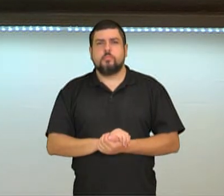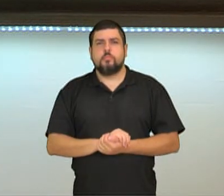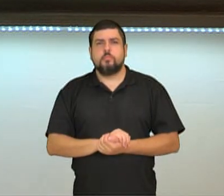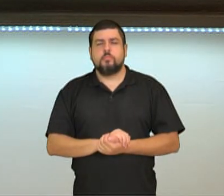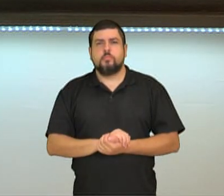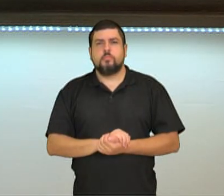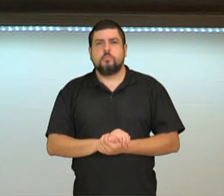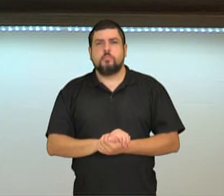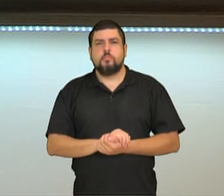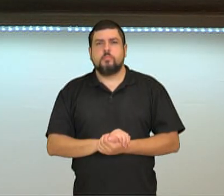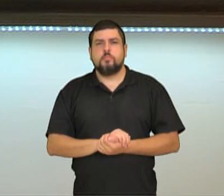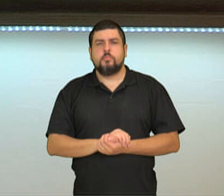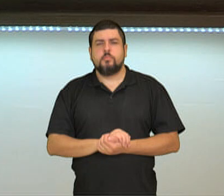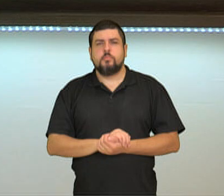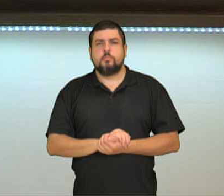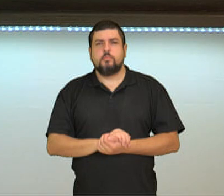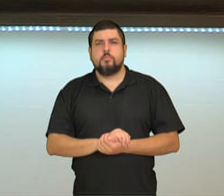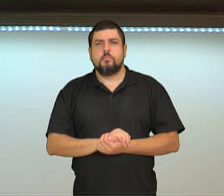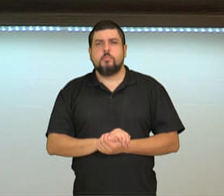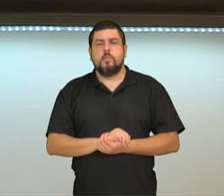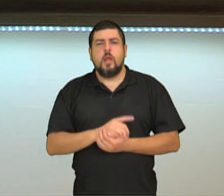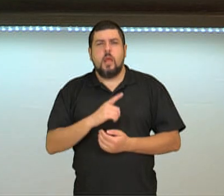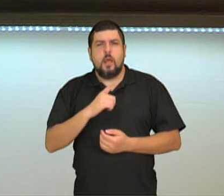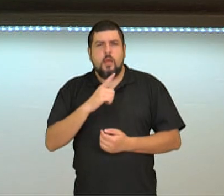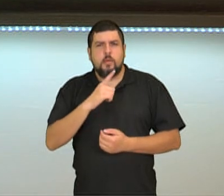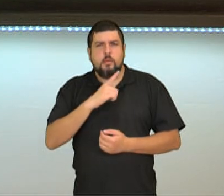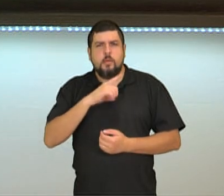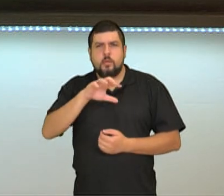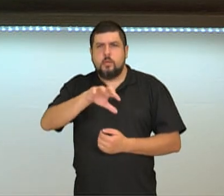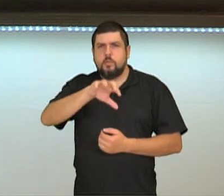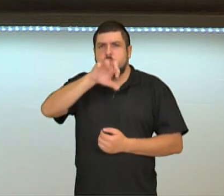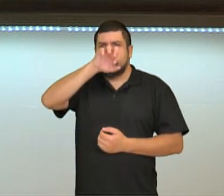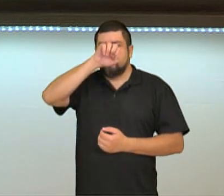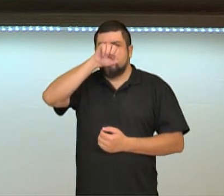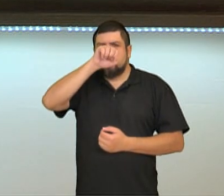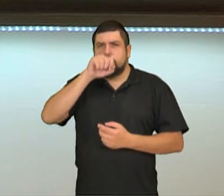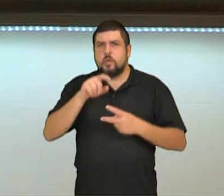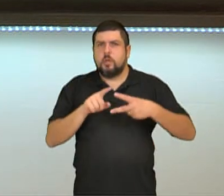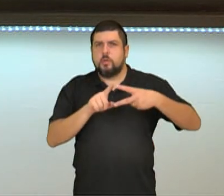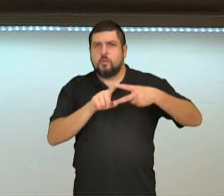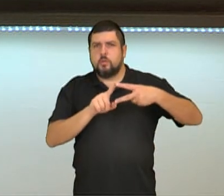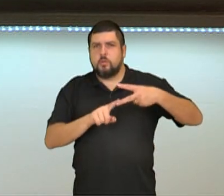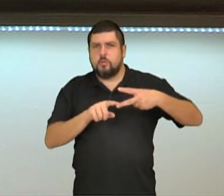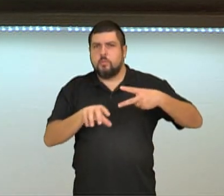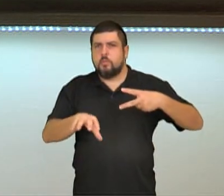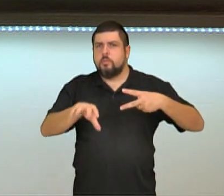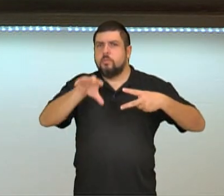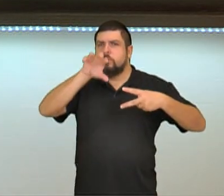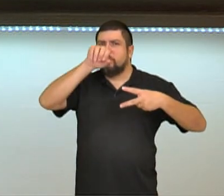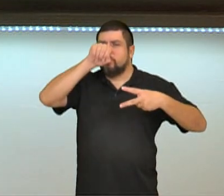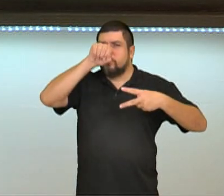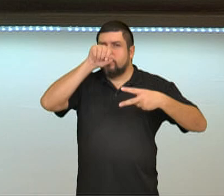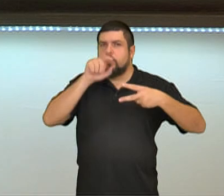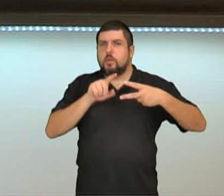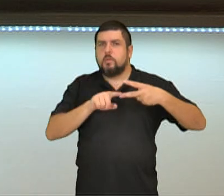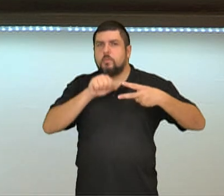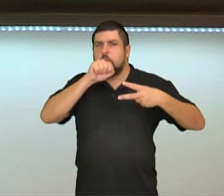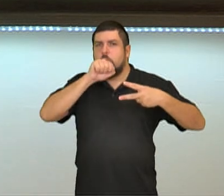nós realizamos dois movimentos, a inspiração e a expiração. Qual é a diferença?